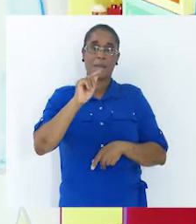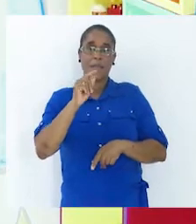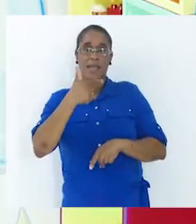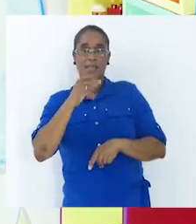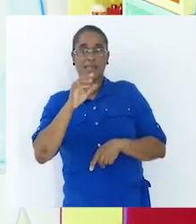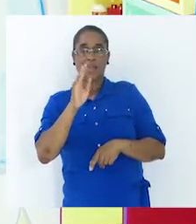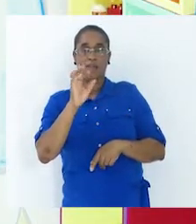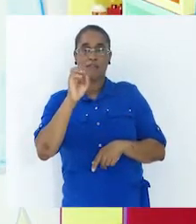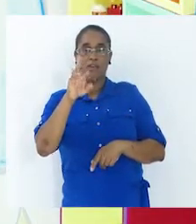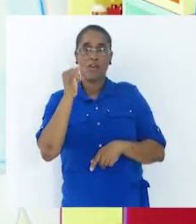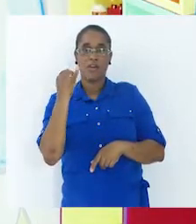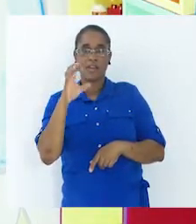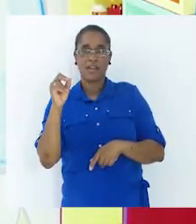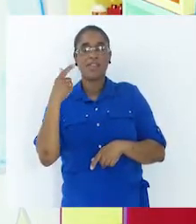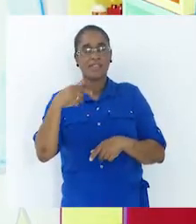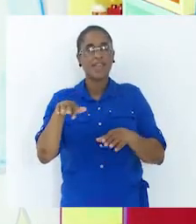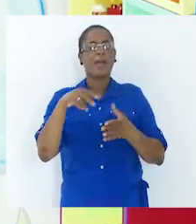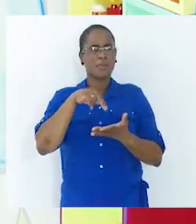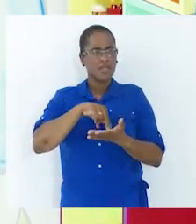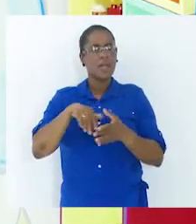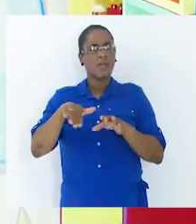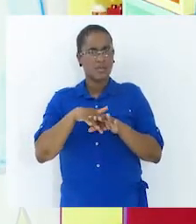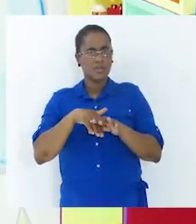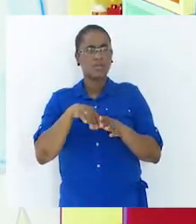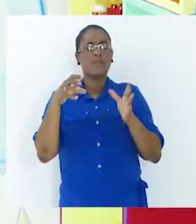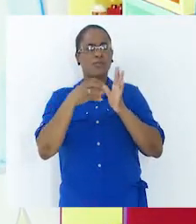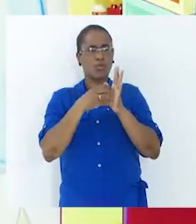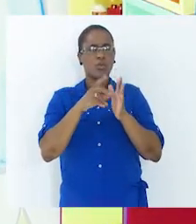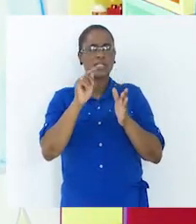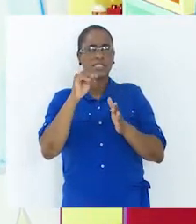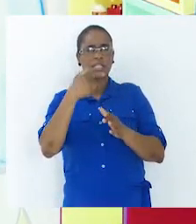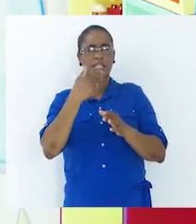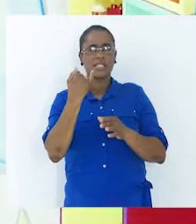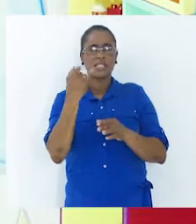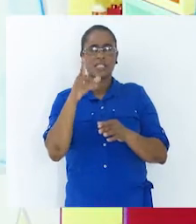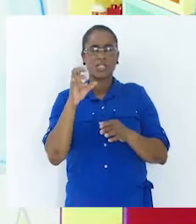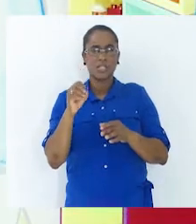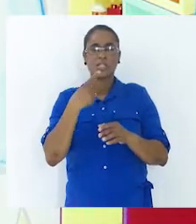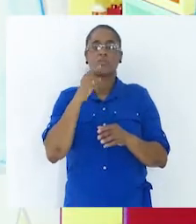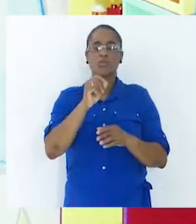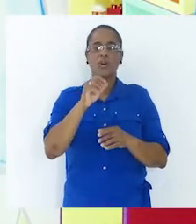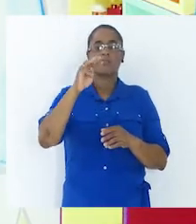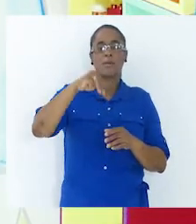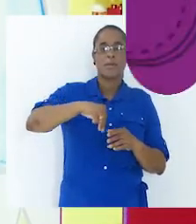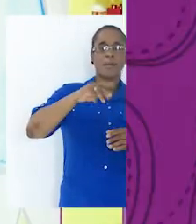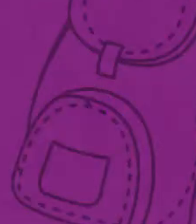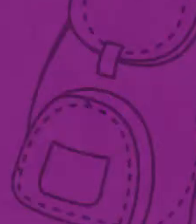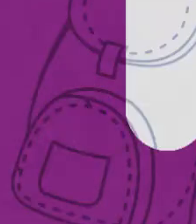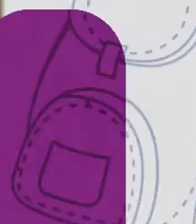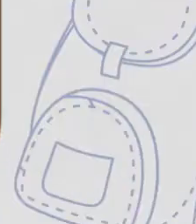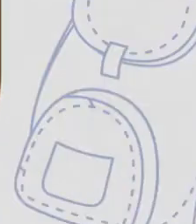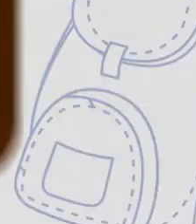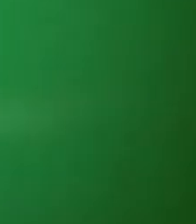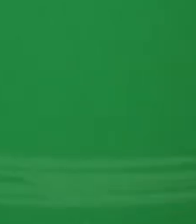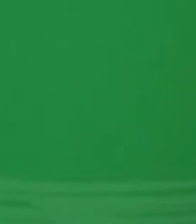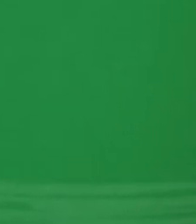a presença da figura de estilo ou recurso expressivo que nós chamamos de metáfora.